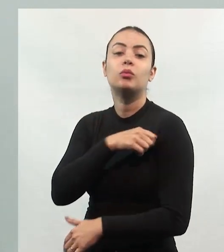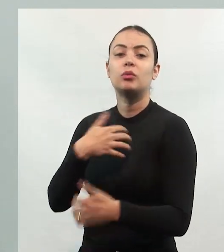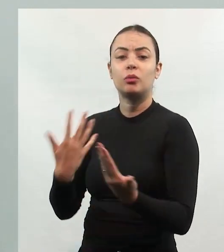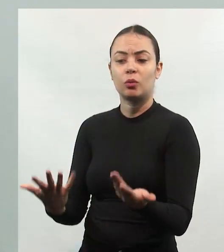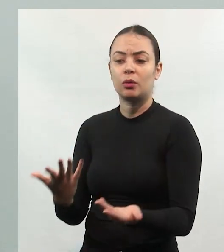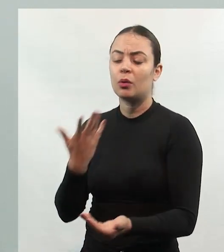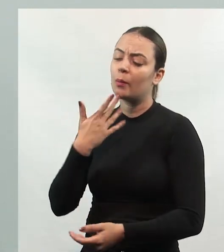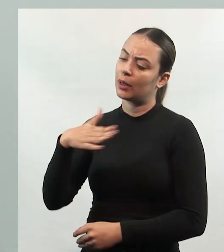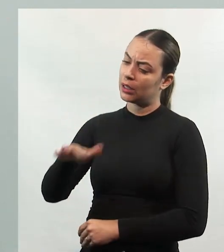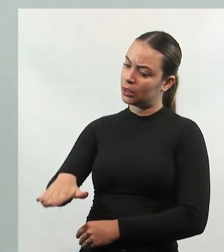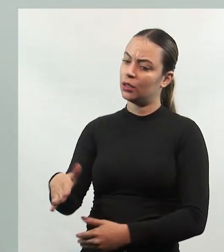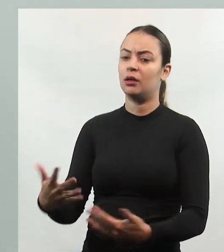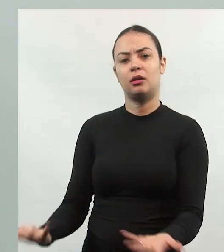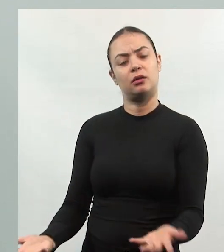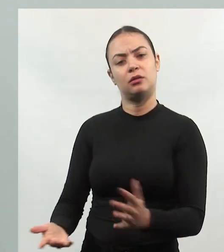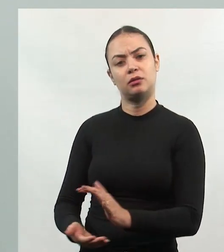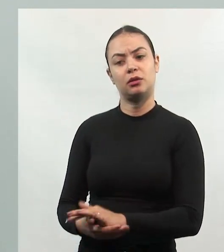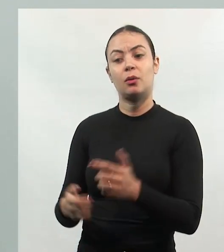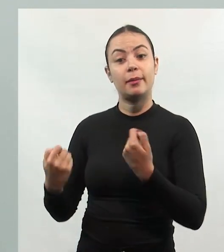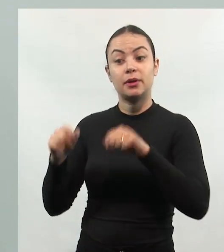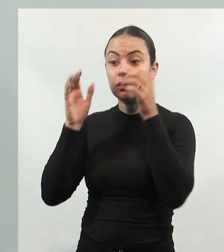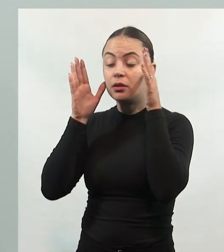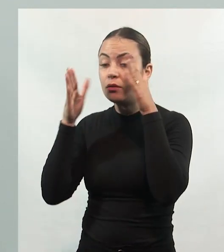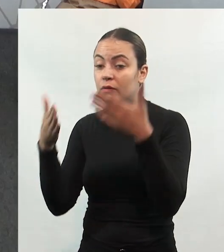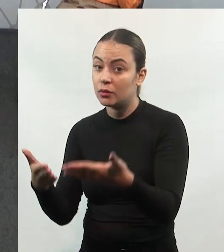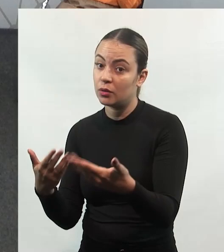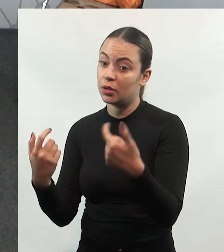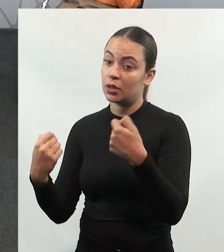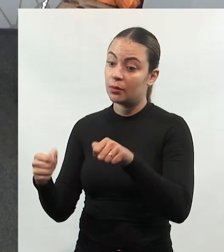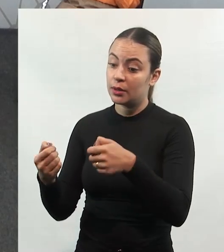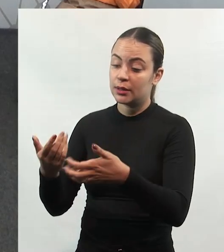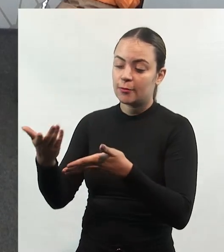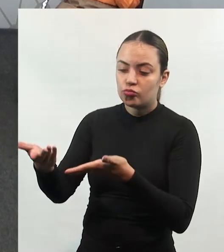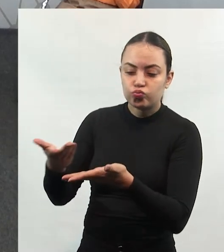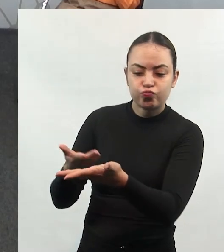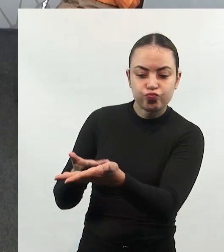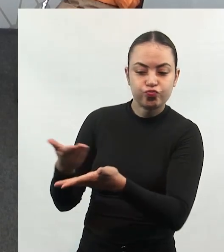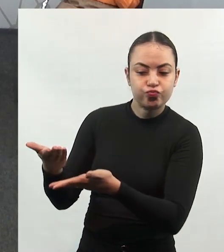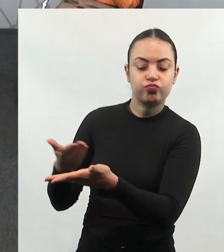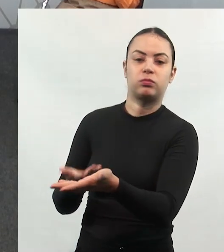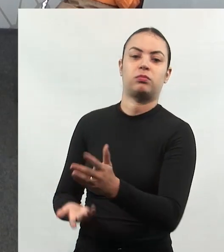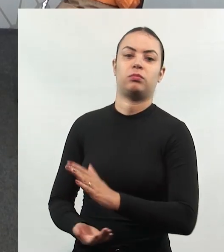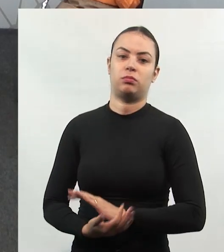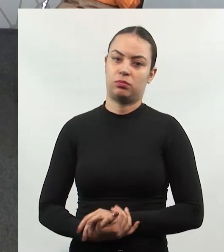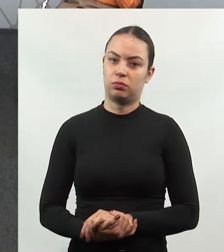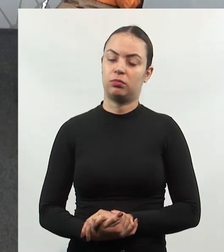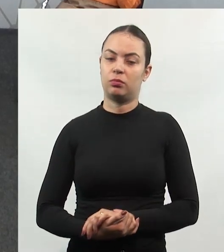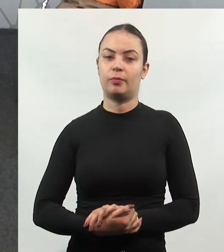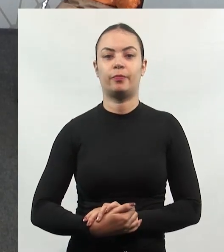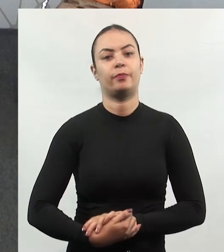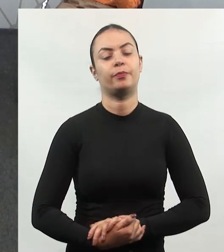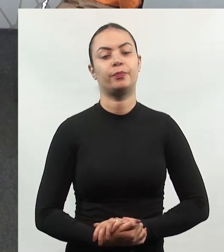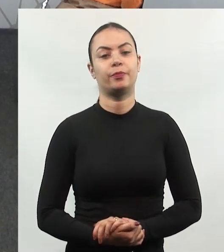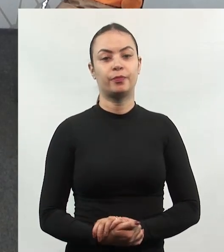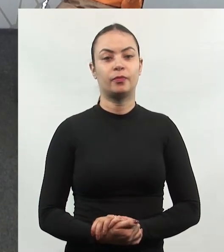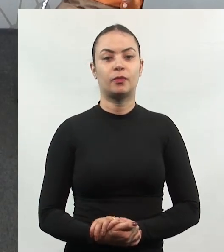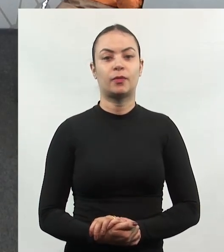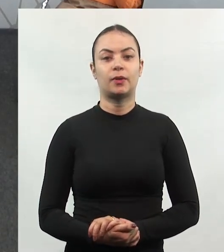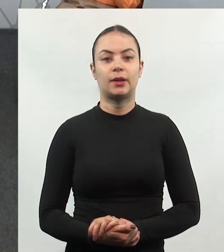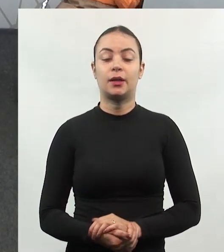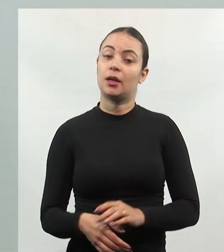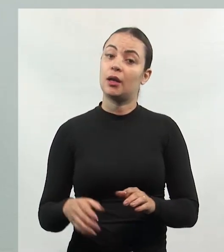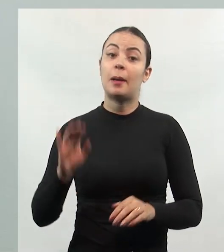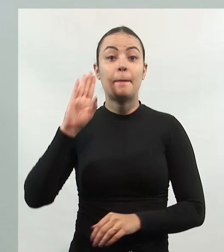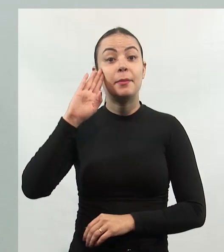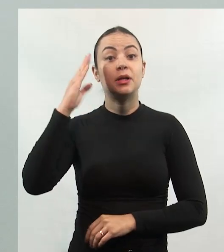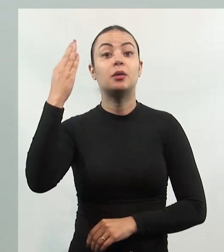agrediu na sala de aula. Um aluno do 2º ano do ensino fundamental, uma criança de 7 anos, né? Então, assim, é uma criança com deficiência, é